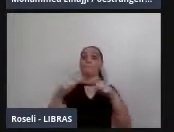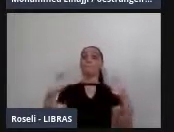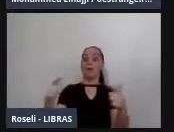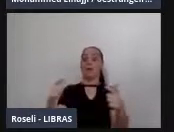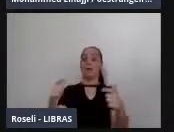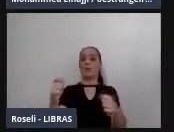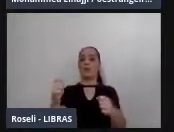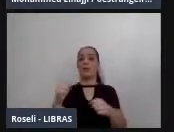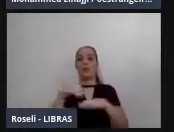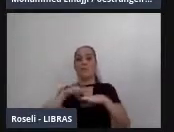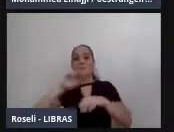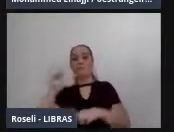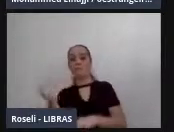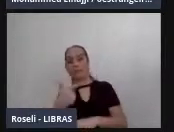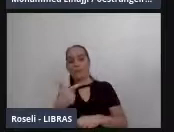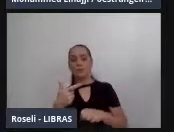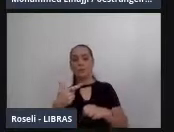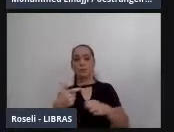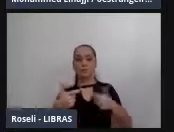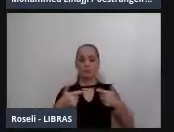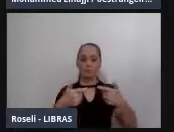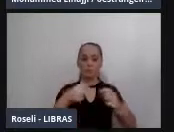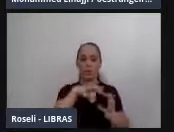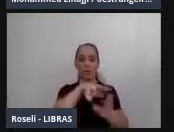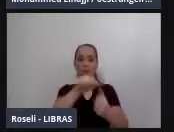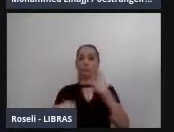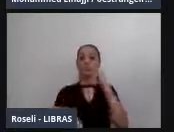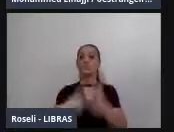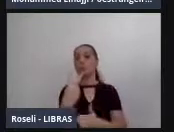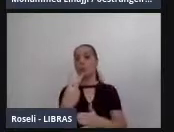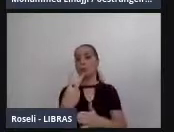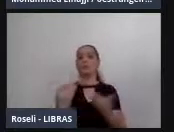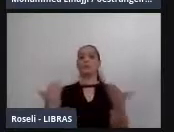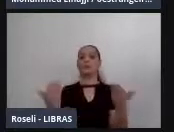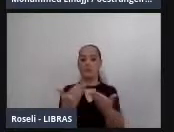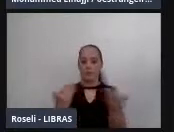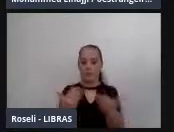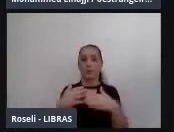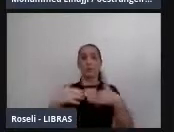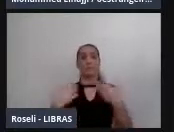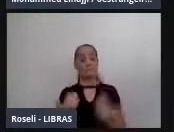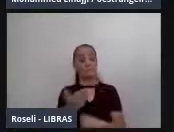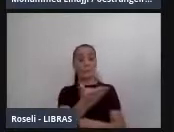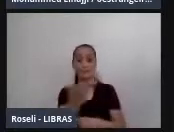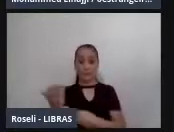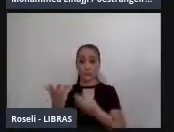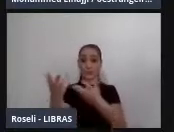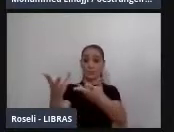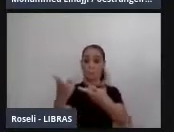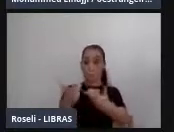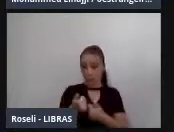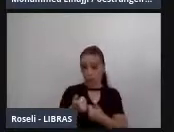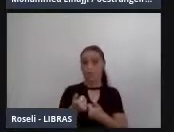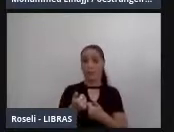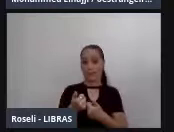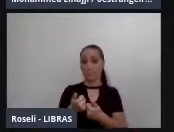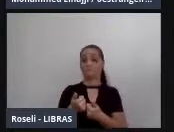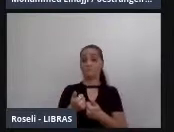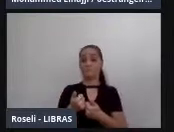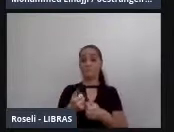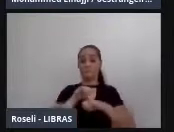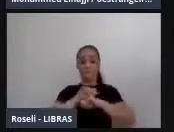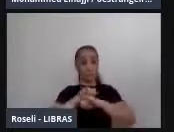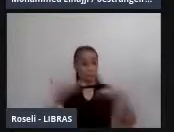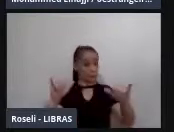Guerra Mundial. Então, nós sempre fazemos atividades. Já gostaria aqui de convidá-los em primeiríssima mão, porque ainda não foi